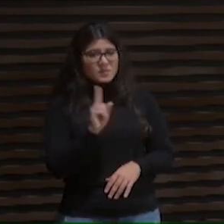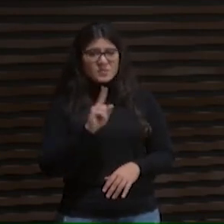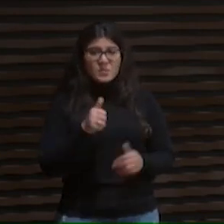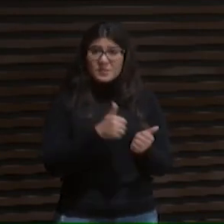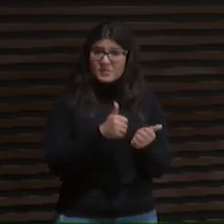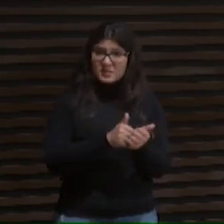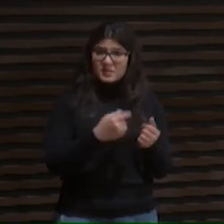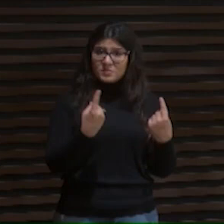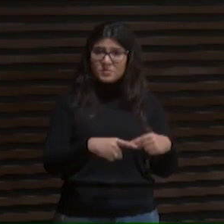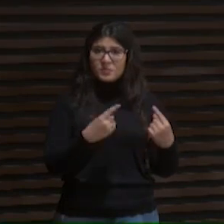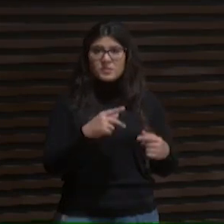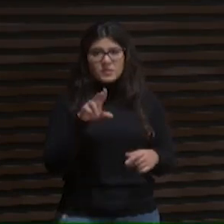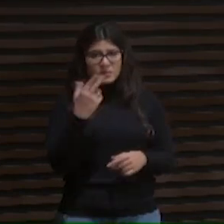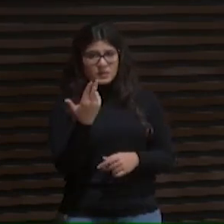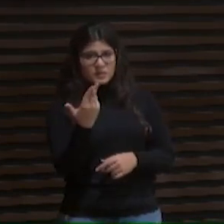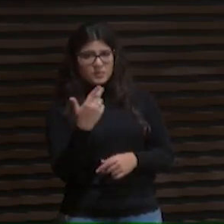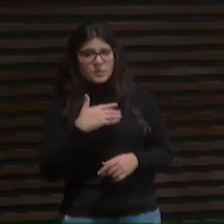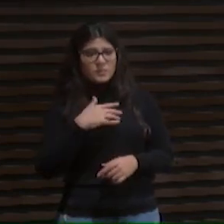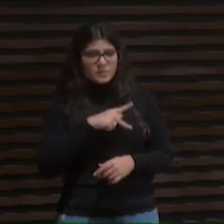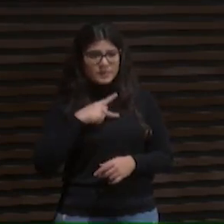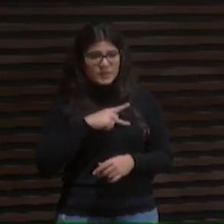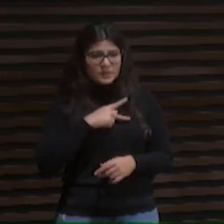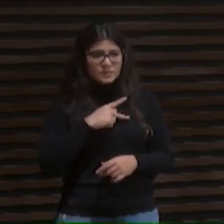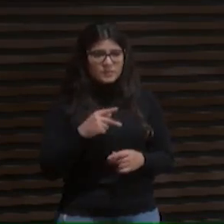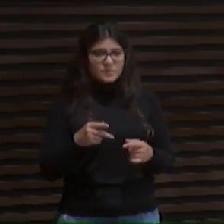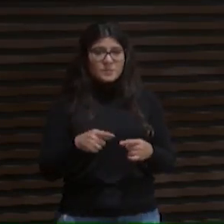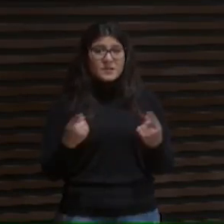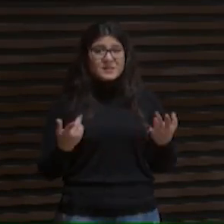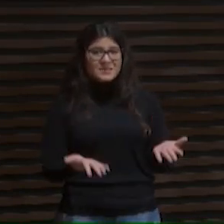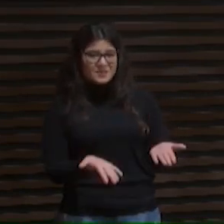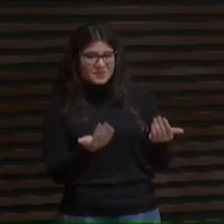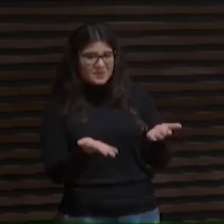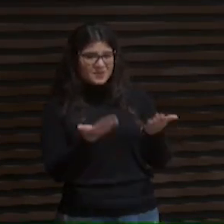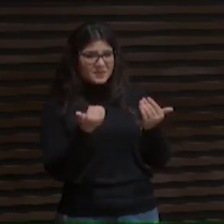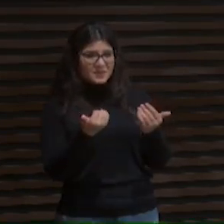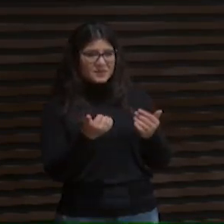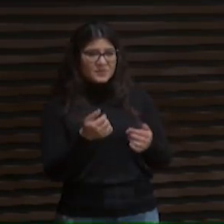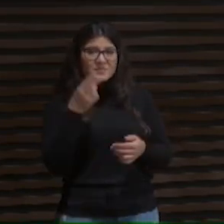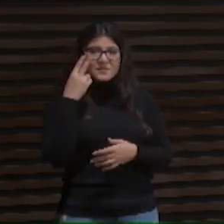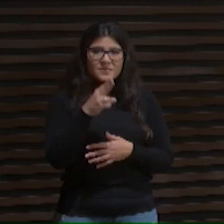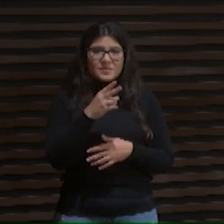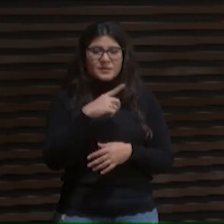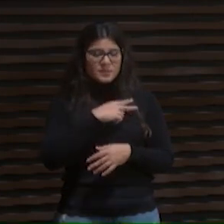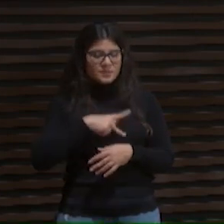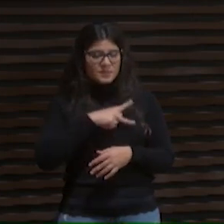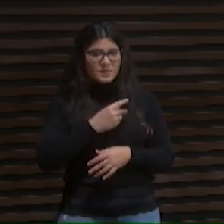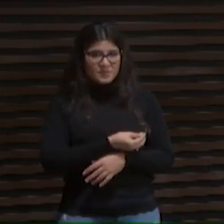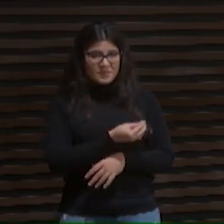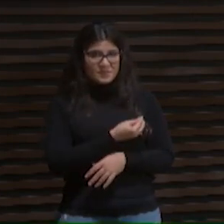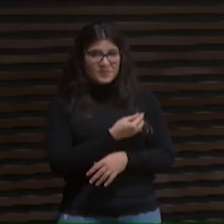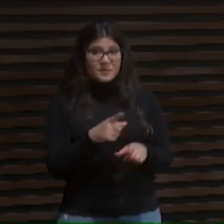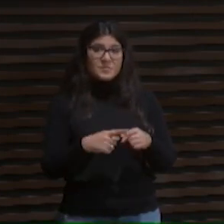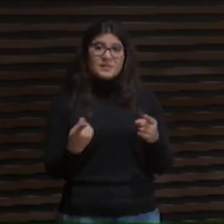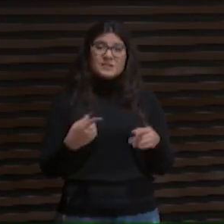mas encorajados, olhando o que ele passou. Mas há também